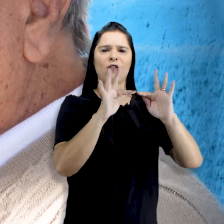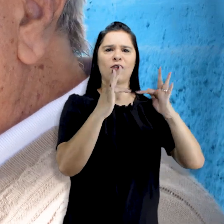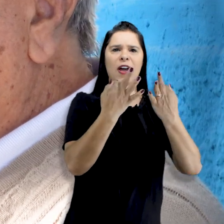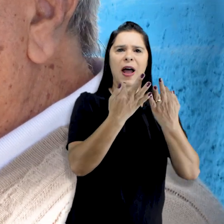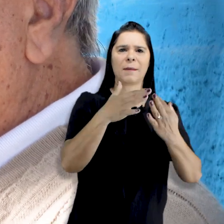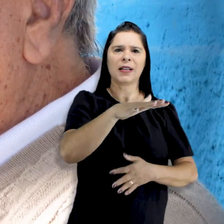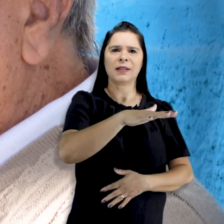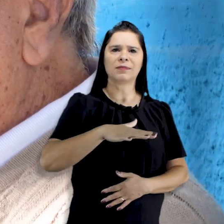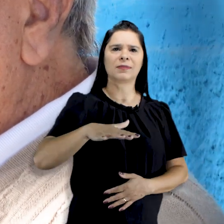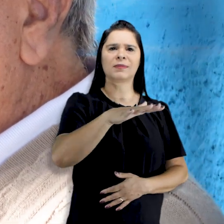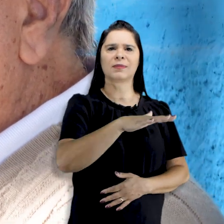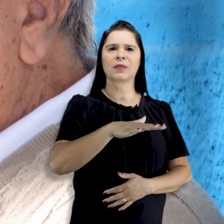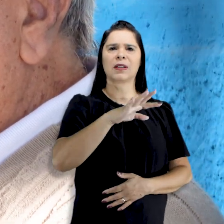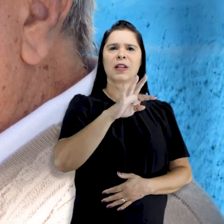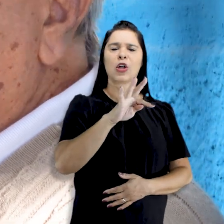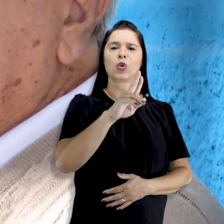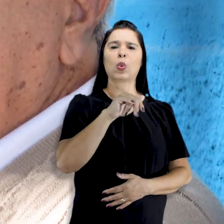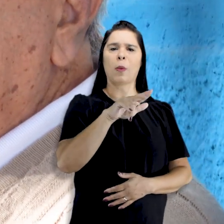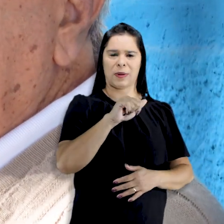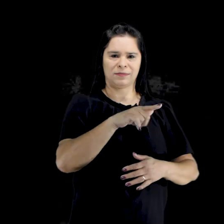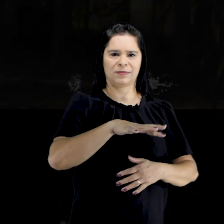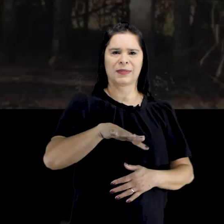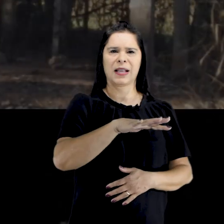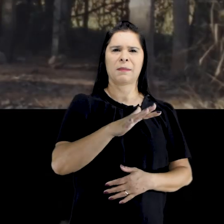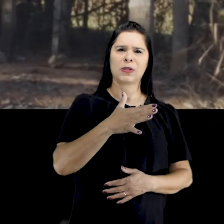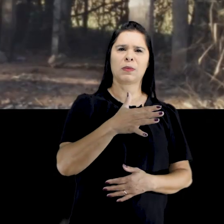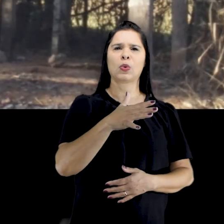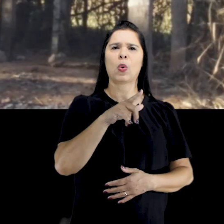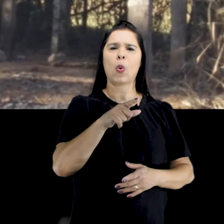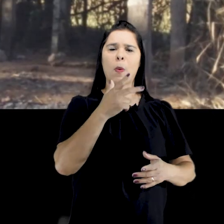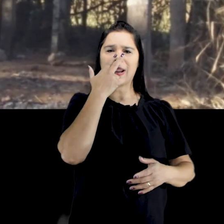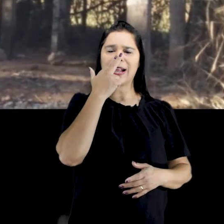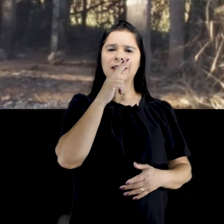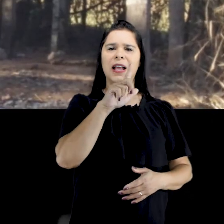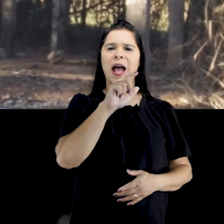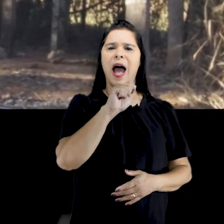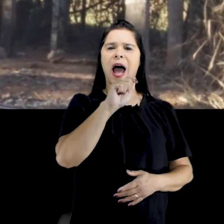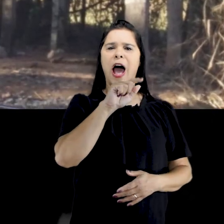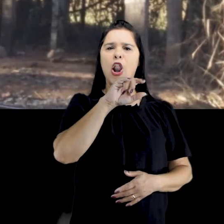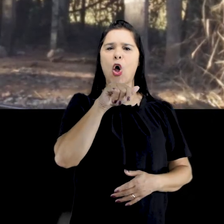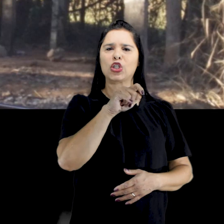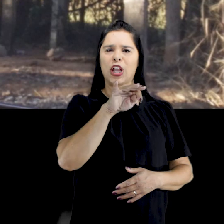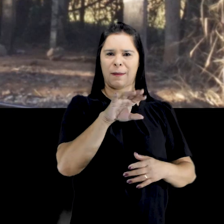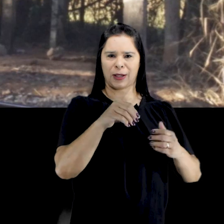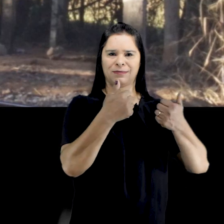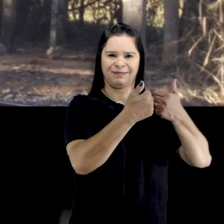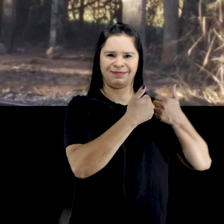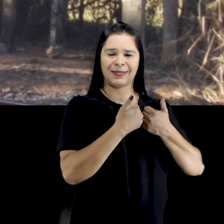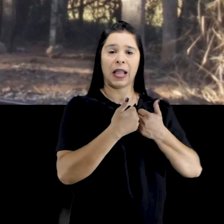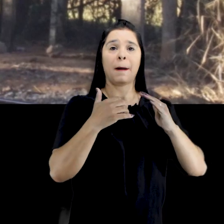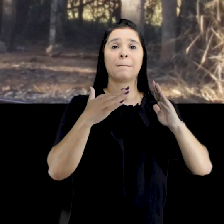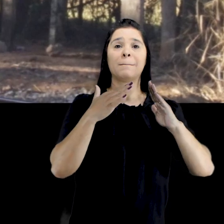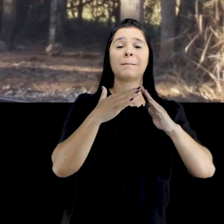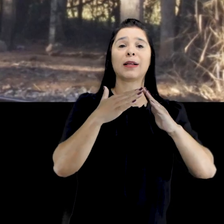nessa turma, que é, de certa forma, um alojamento. A gente morava próximo de uma caixa d'água,